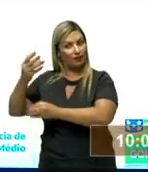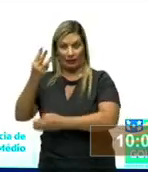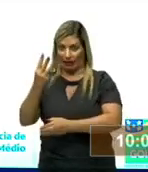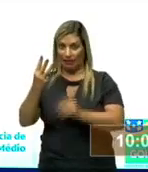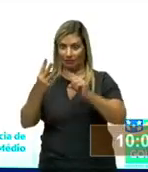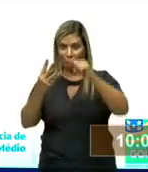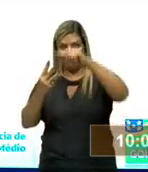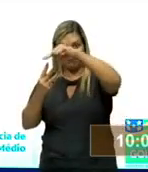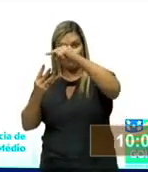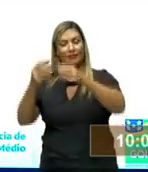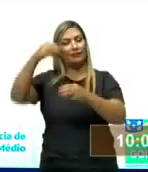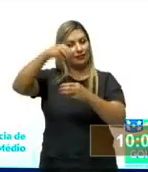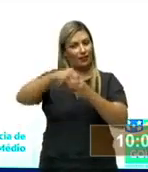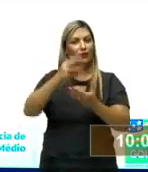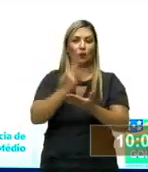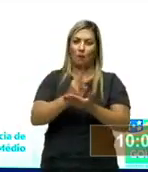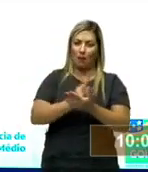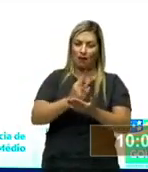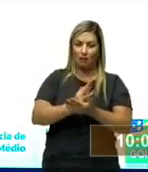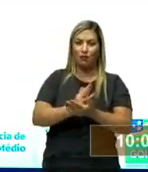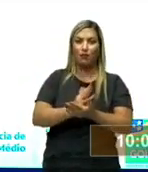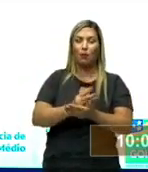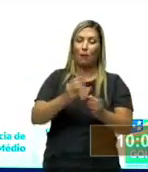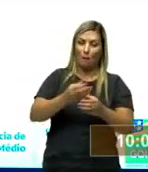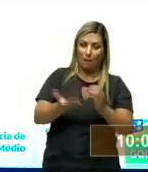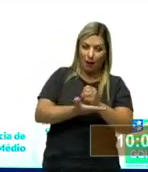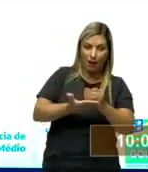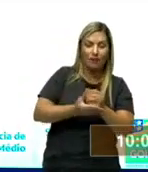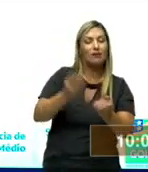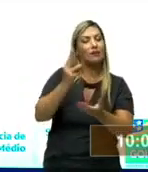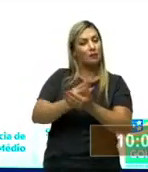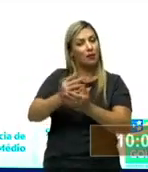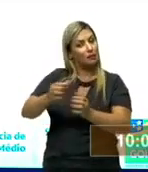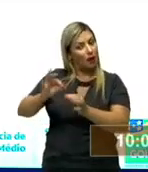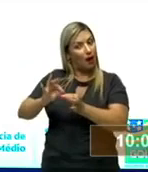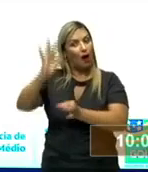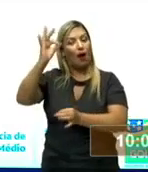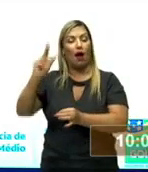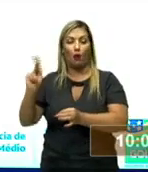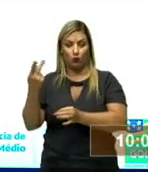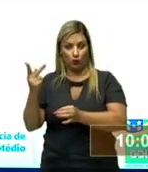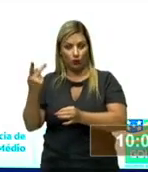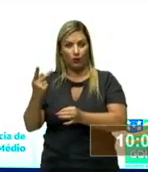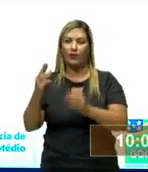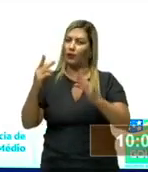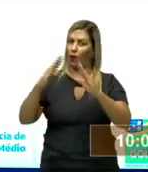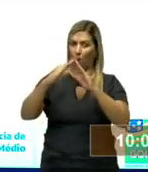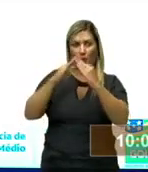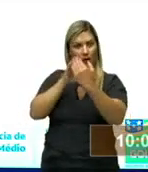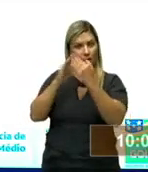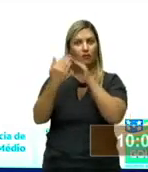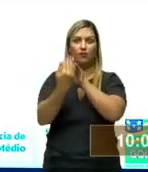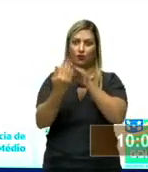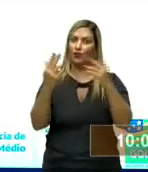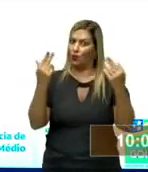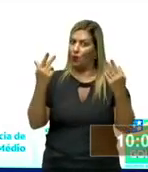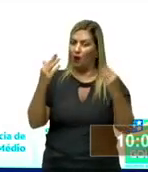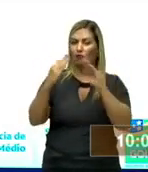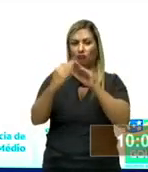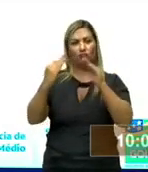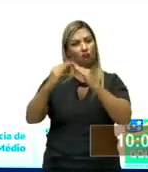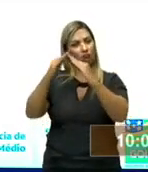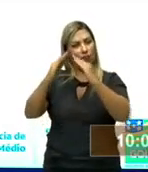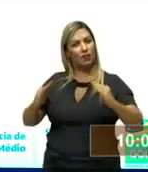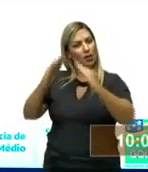uns de um cilindro de mesma base e de mesma altura tá isso também vale para a pirâmide uma pirâmide